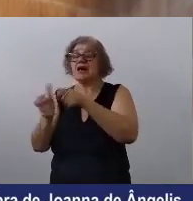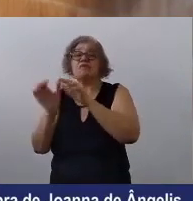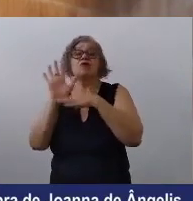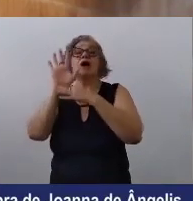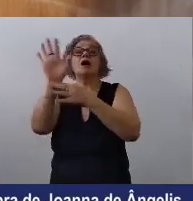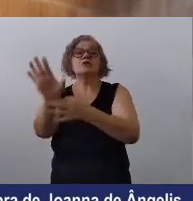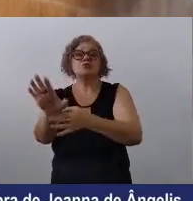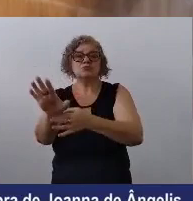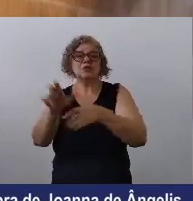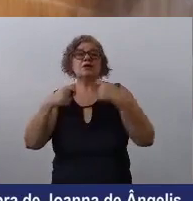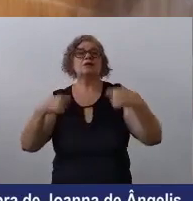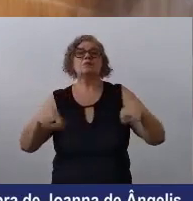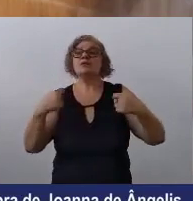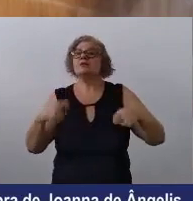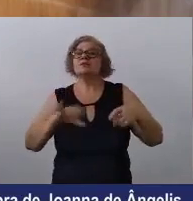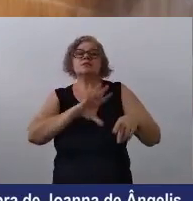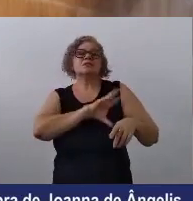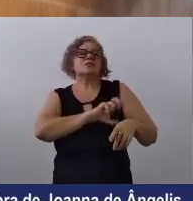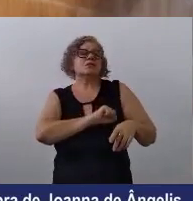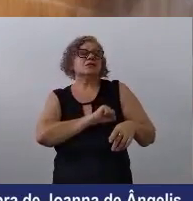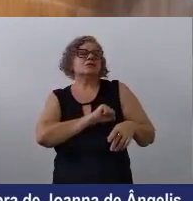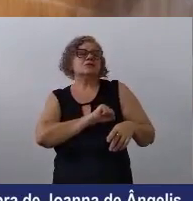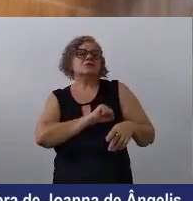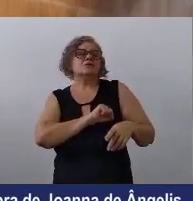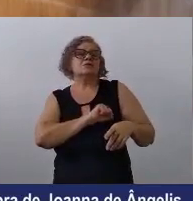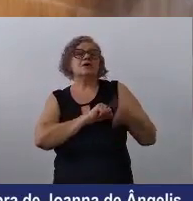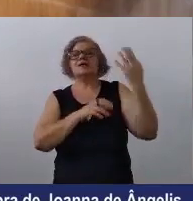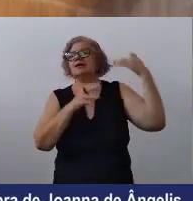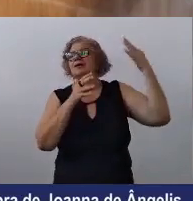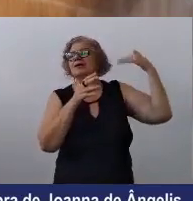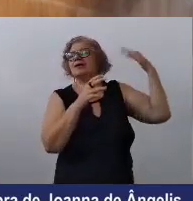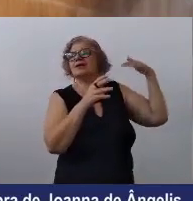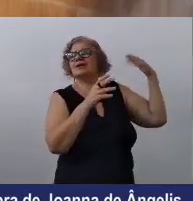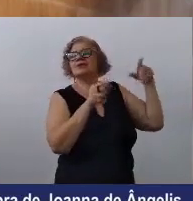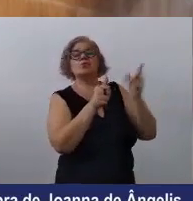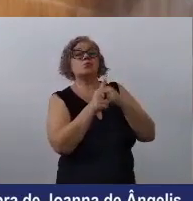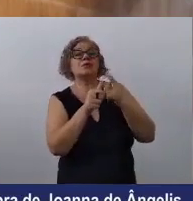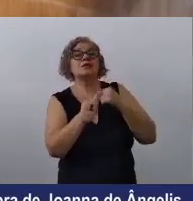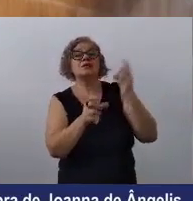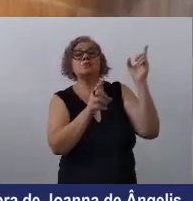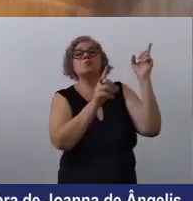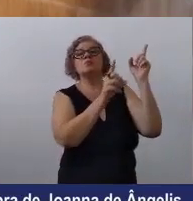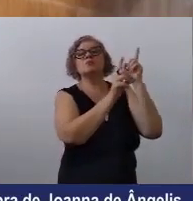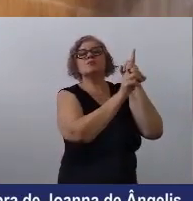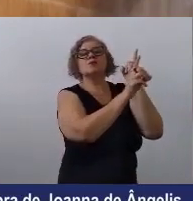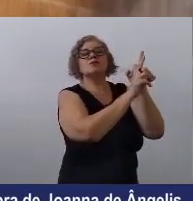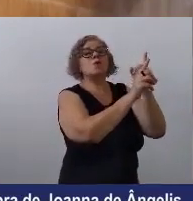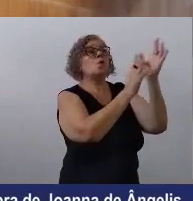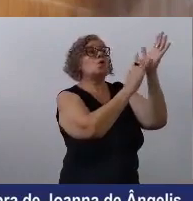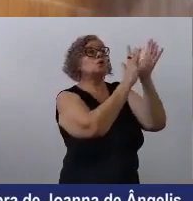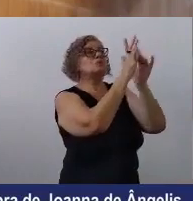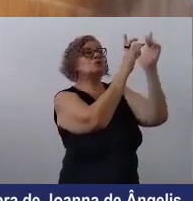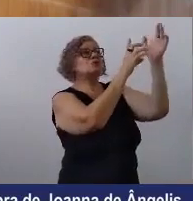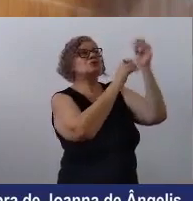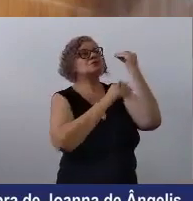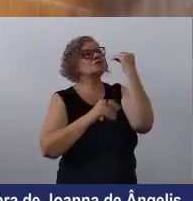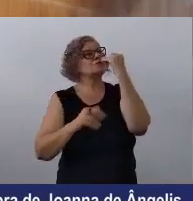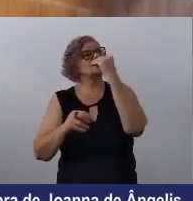Pela capacidade de amar que ela havia desenvolvido desde aquele encontro, pelas